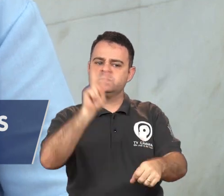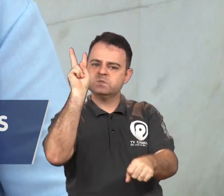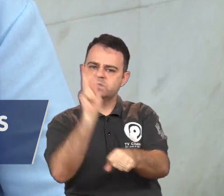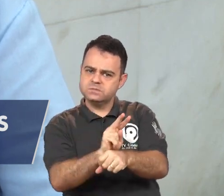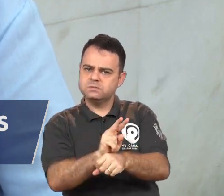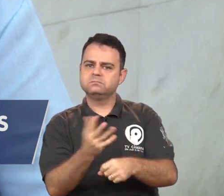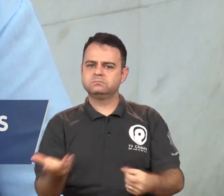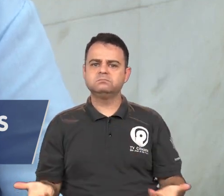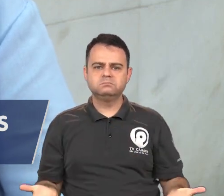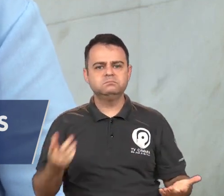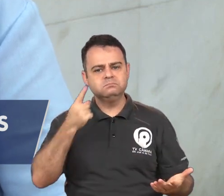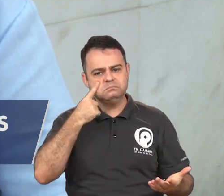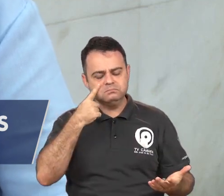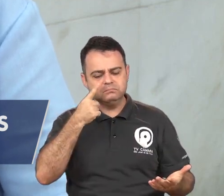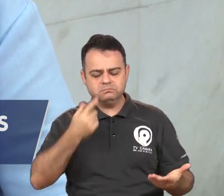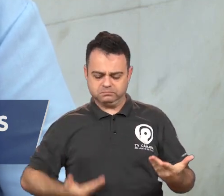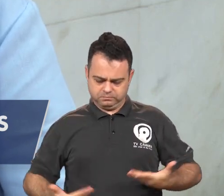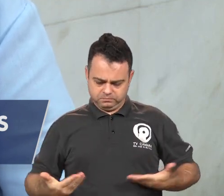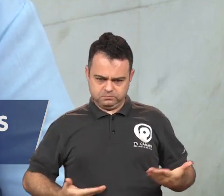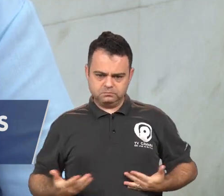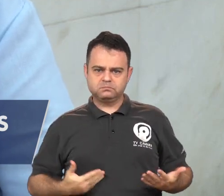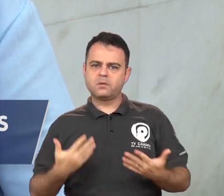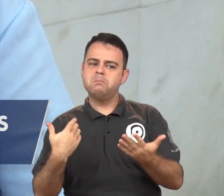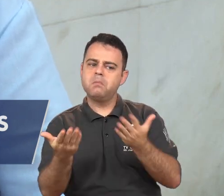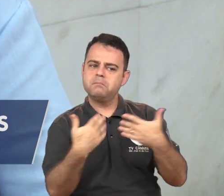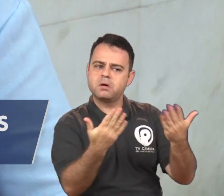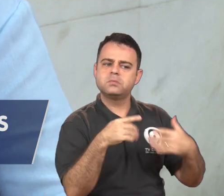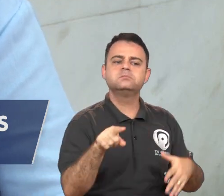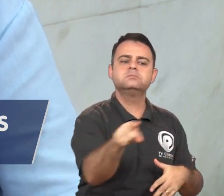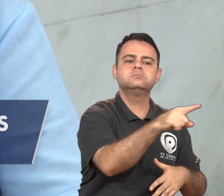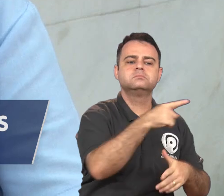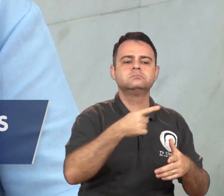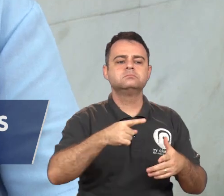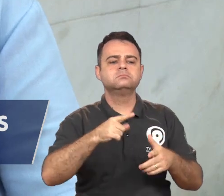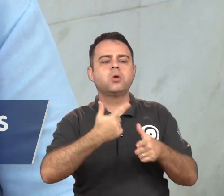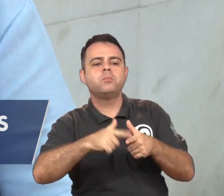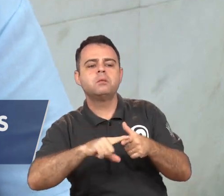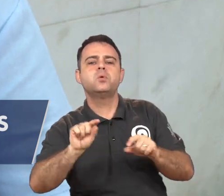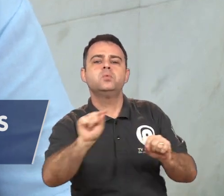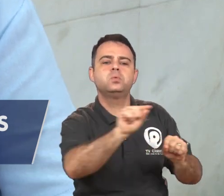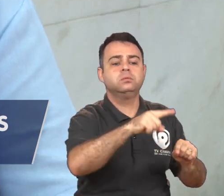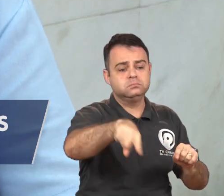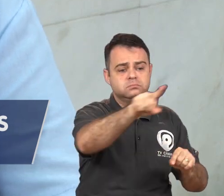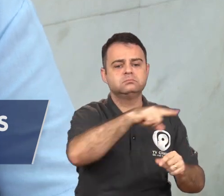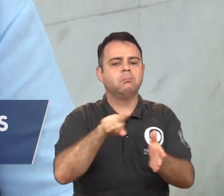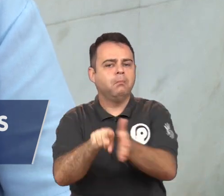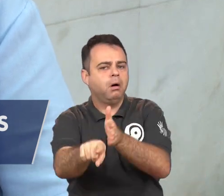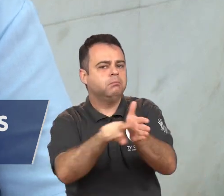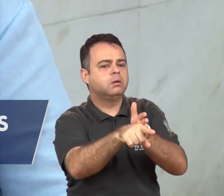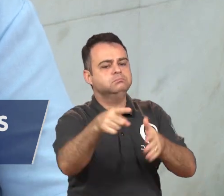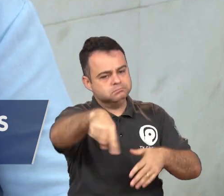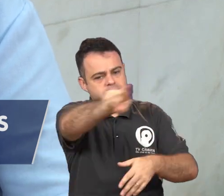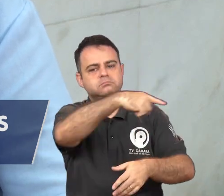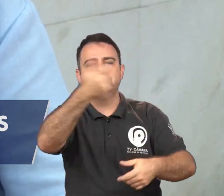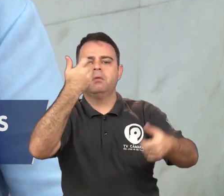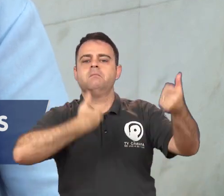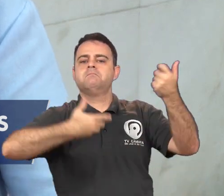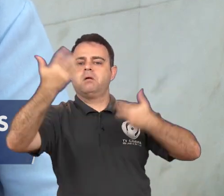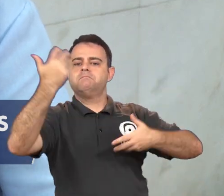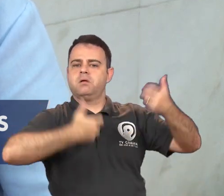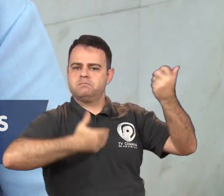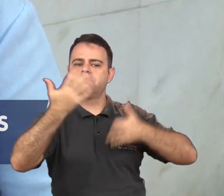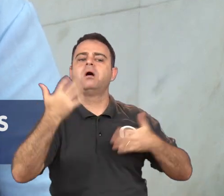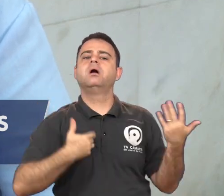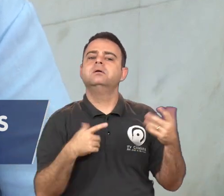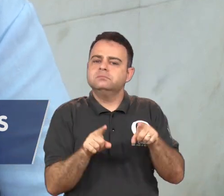buscando conversar com os trabalhadores terceirizados, conversar com os sindicatos. Foi uma ação também que agora no começo